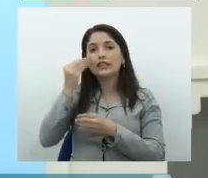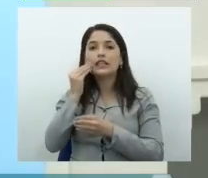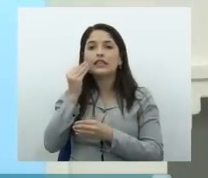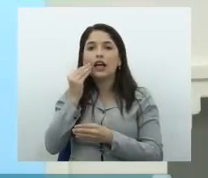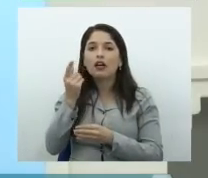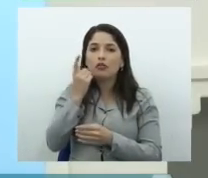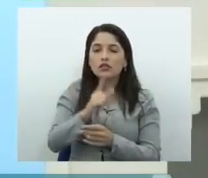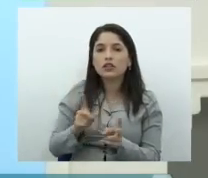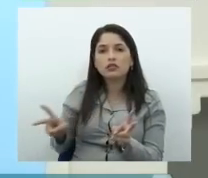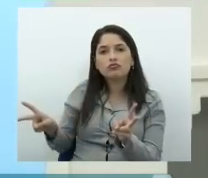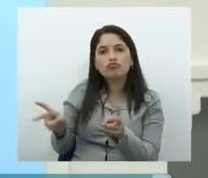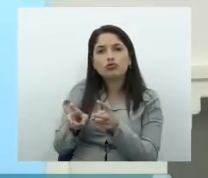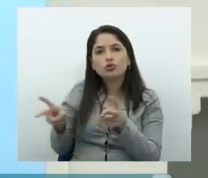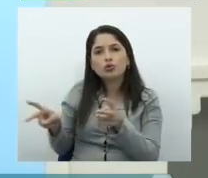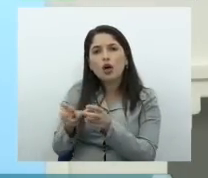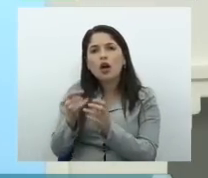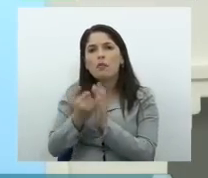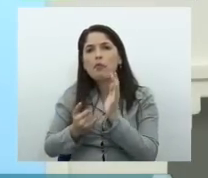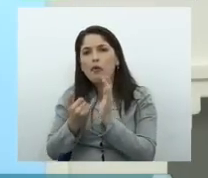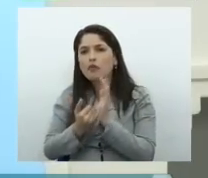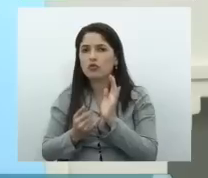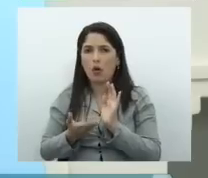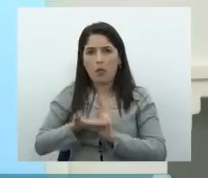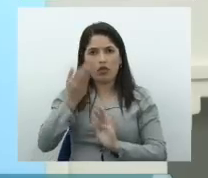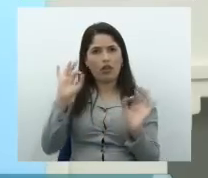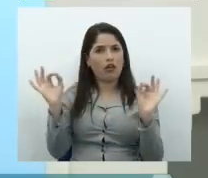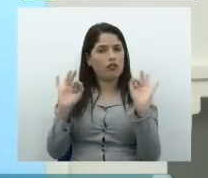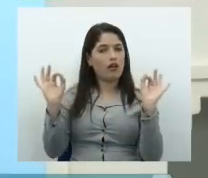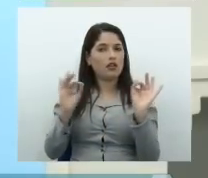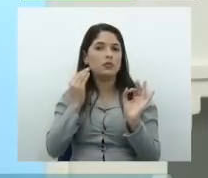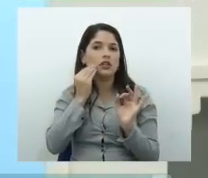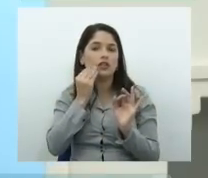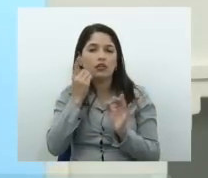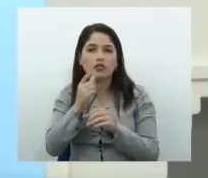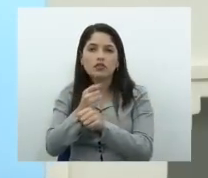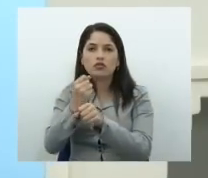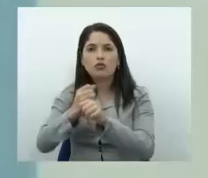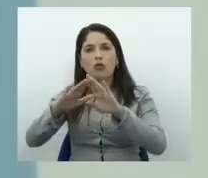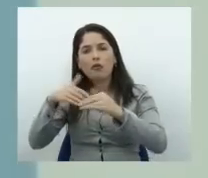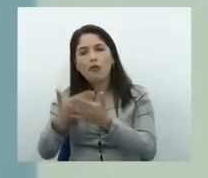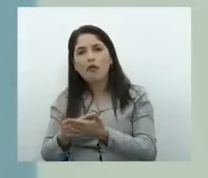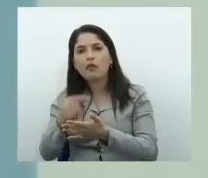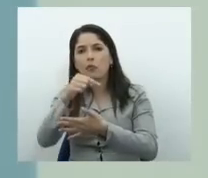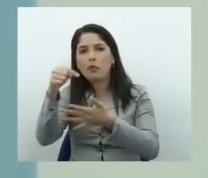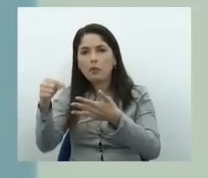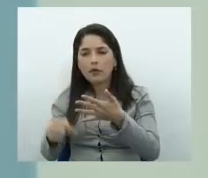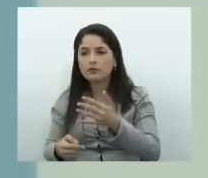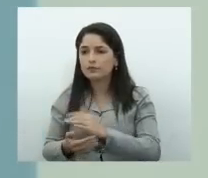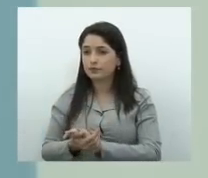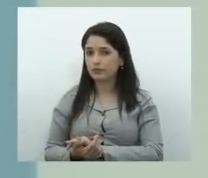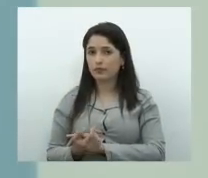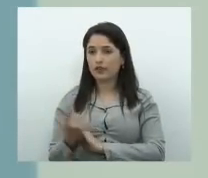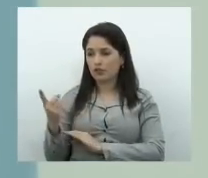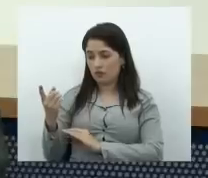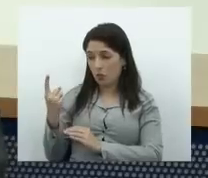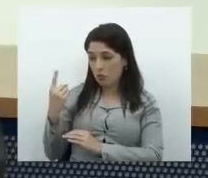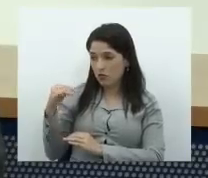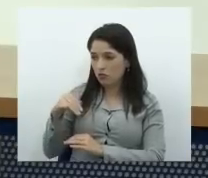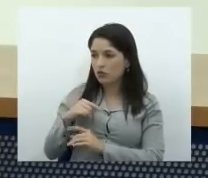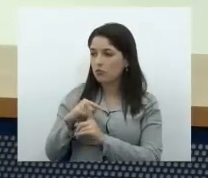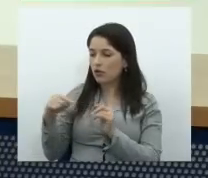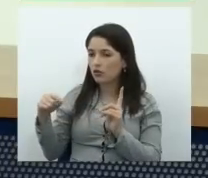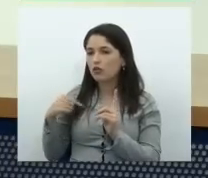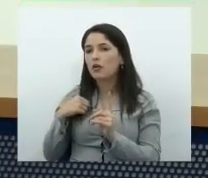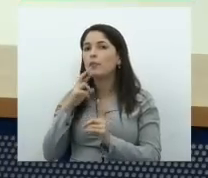construir escolas, hospitais, médicos contratados, enfim? Muito obrigado, candidato. O senhor tem 1 minuto e meio para a resposta. Obrigado, Cássia,